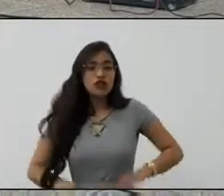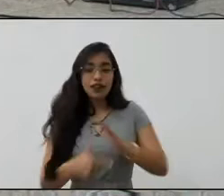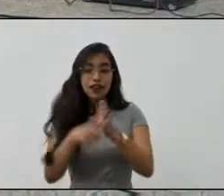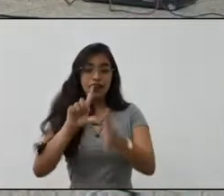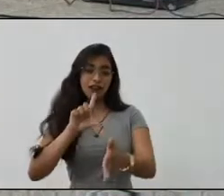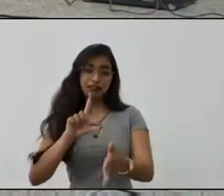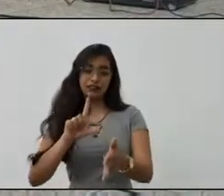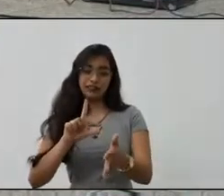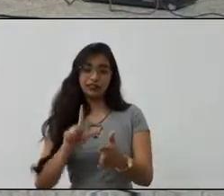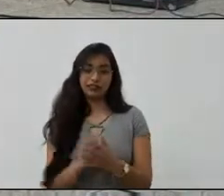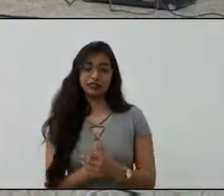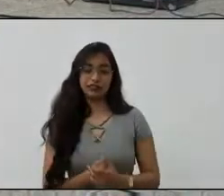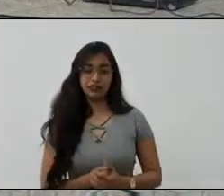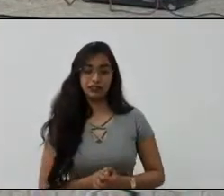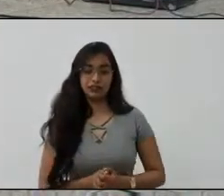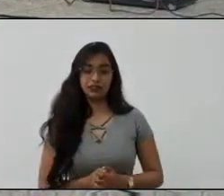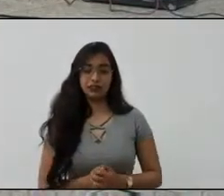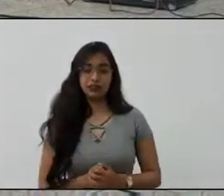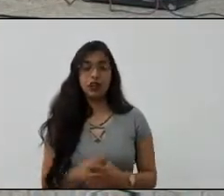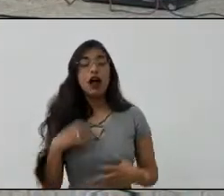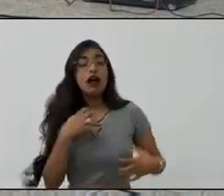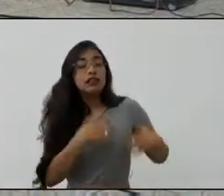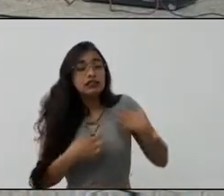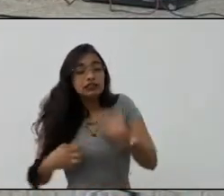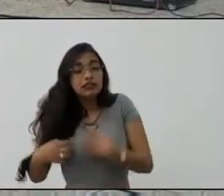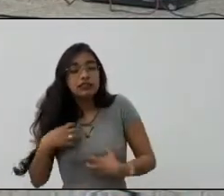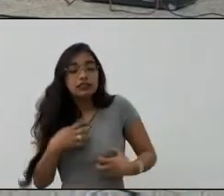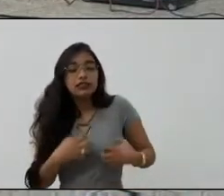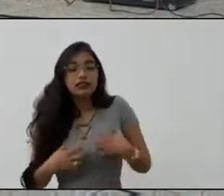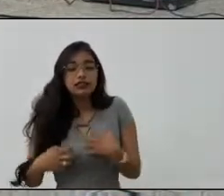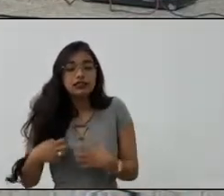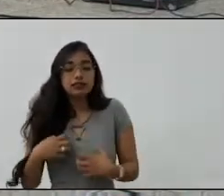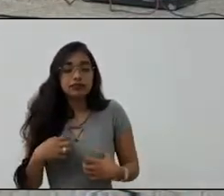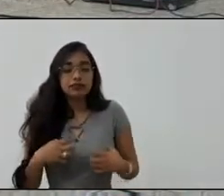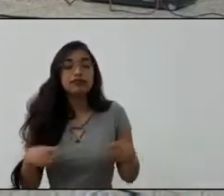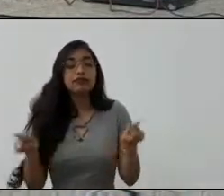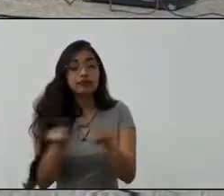Mas a ansiedade também pode fazer uma outra coisa terrível.